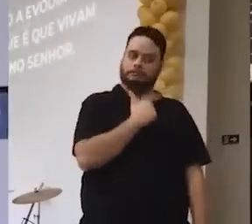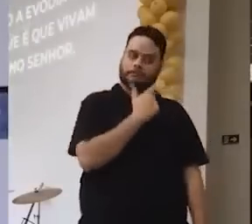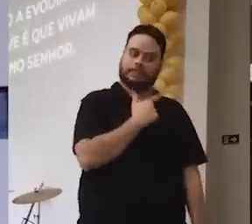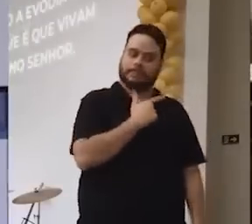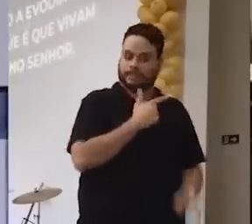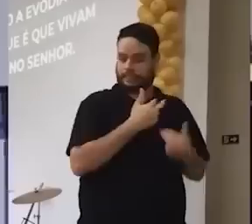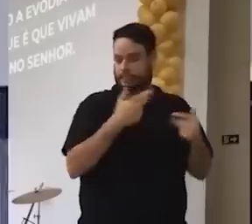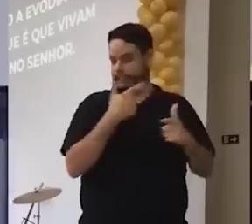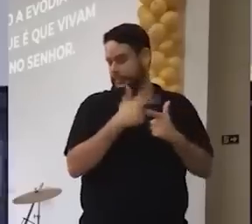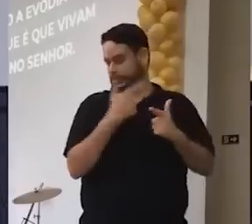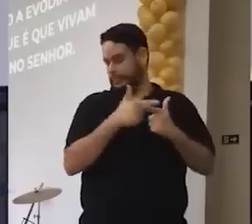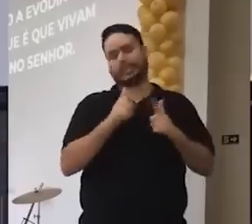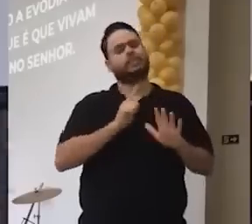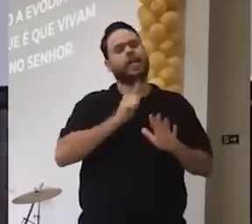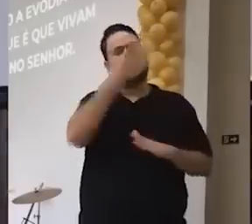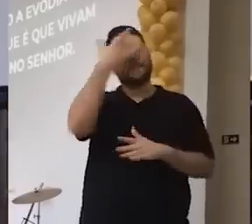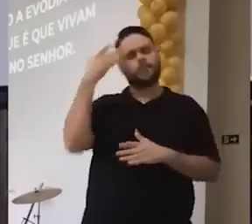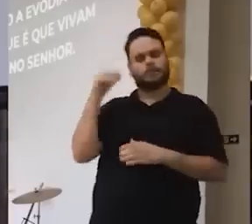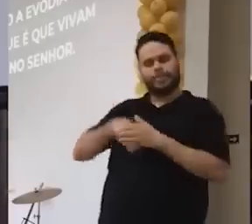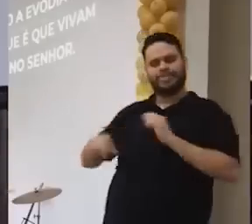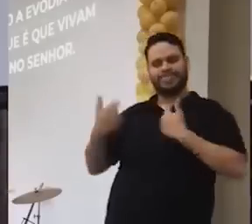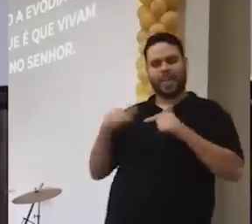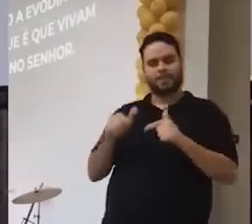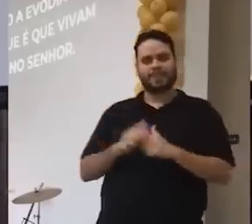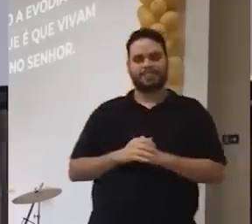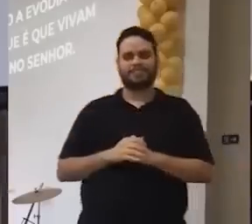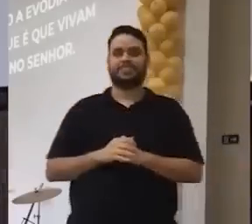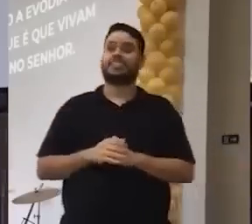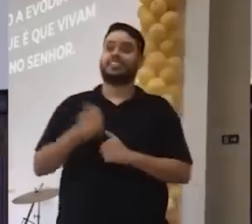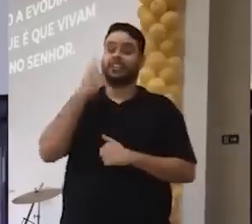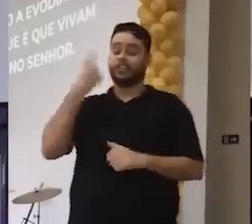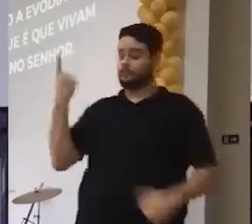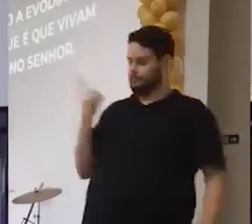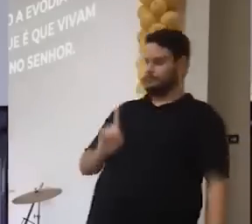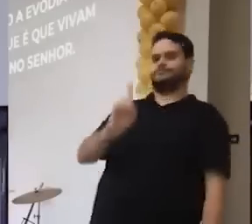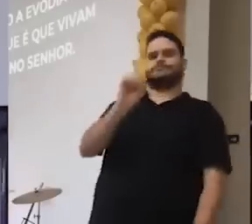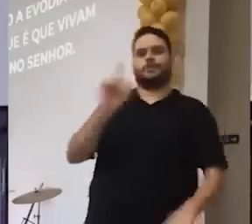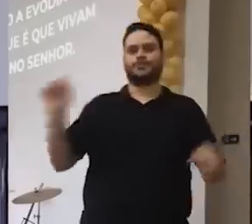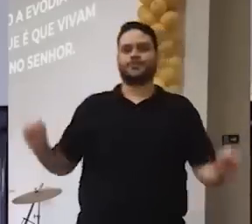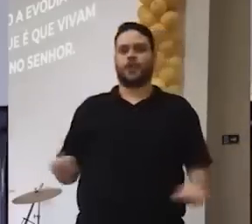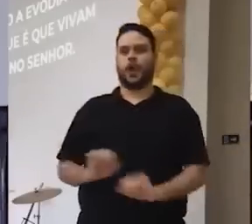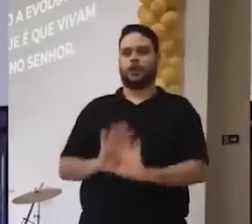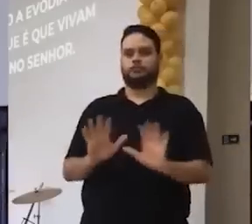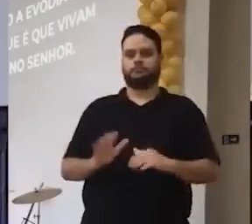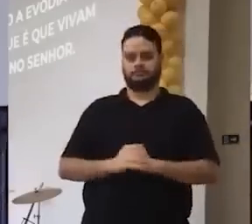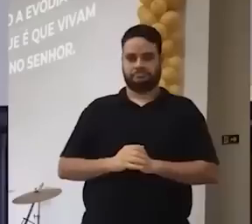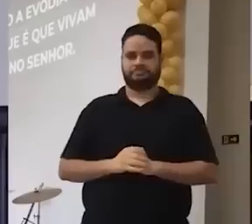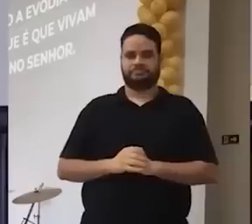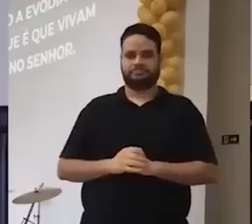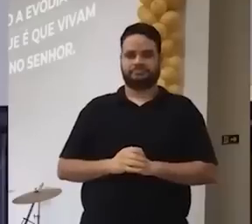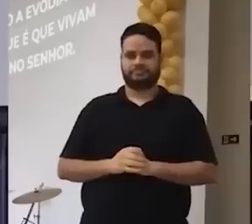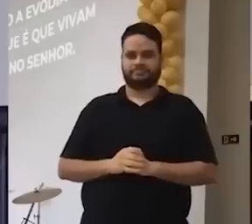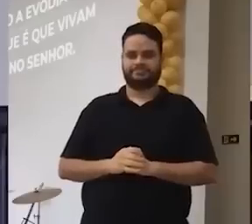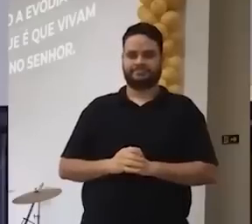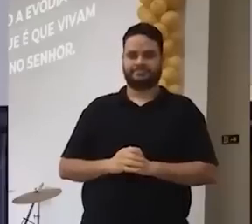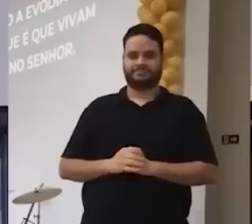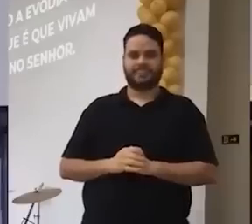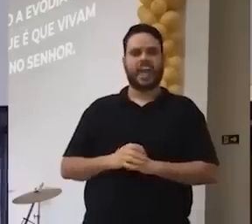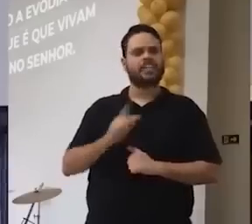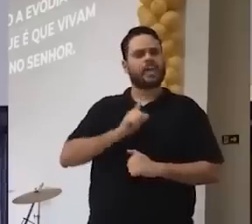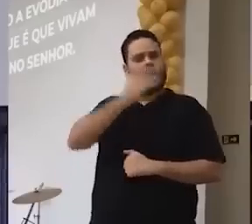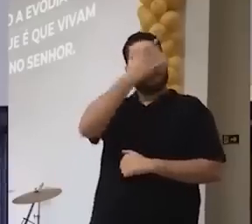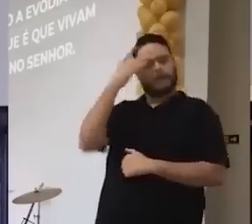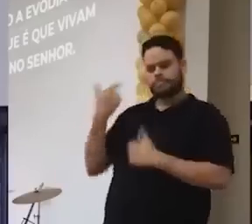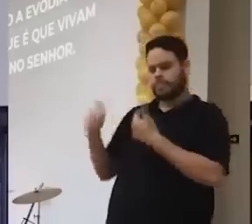Tinha gente na igreja trabalhando desde que ele aparecesse. Vanglória. Tinha gente trabalhando desde que o grupinho